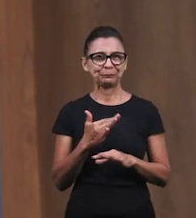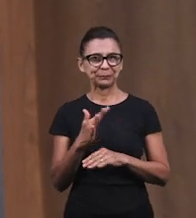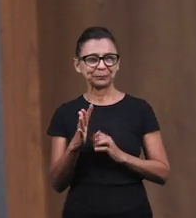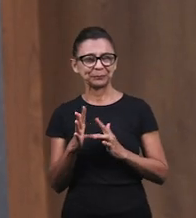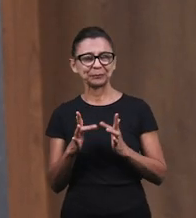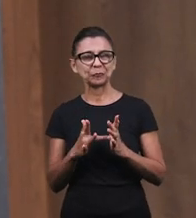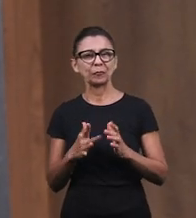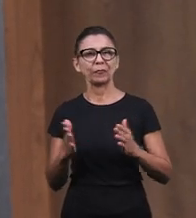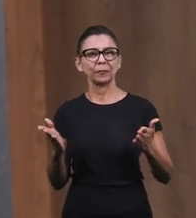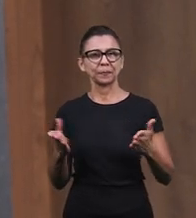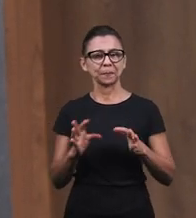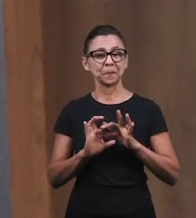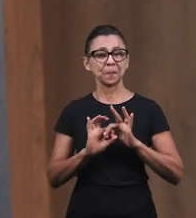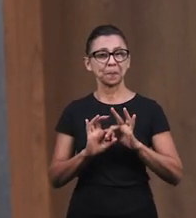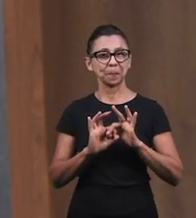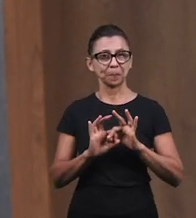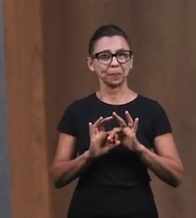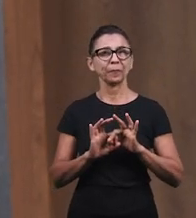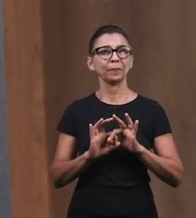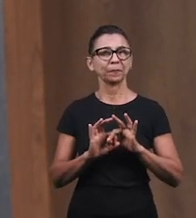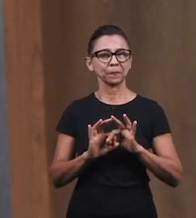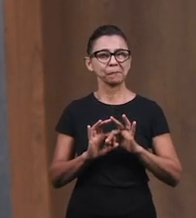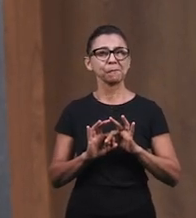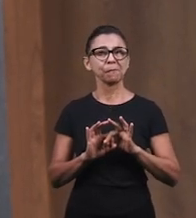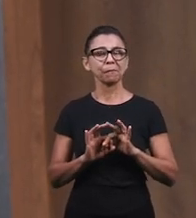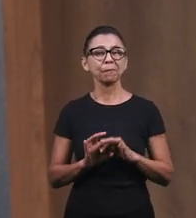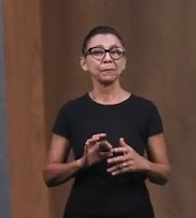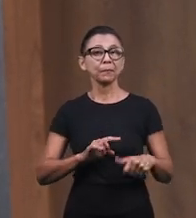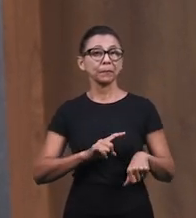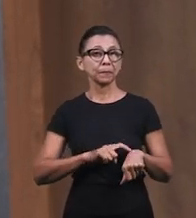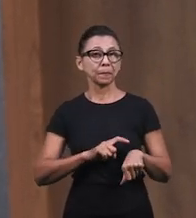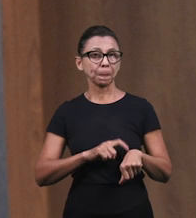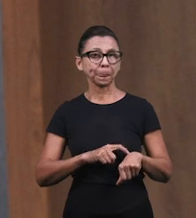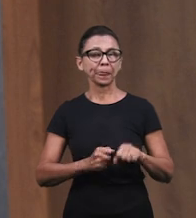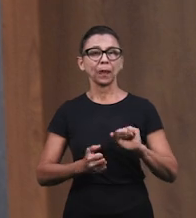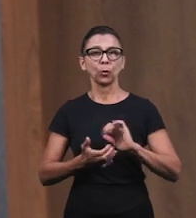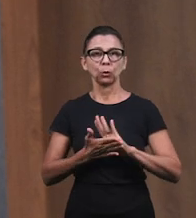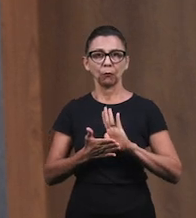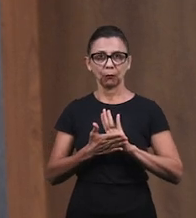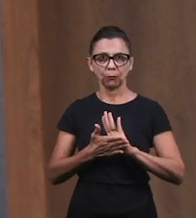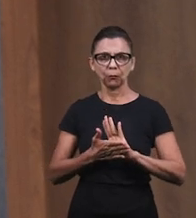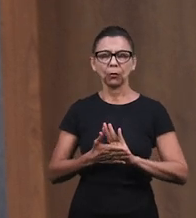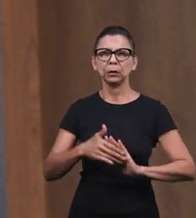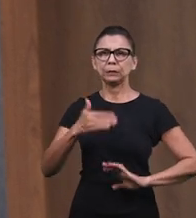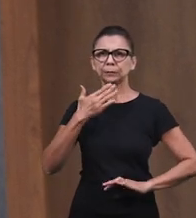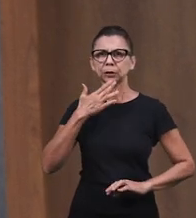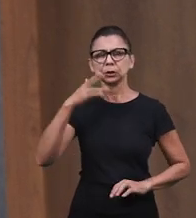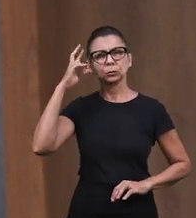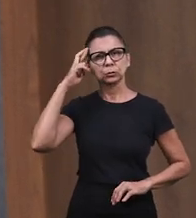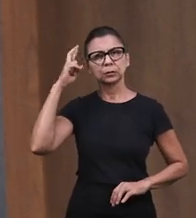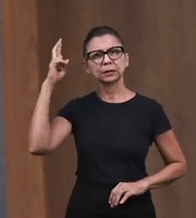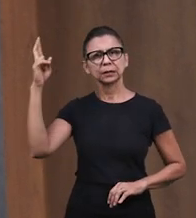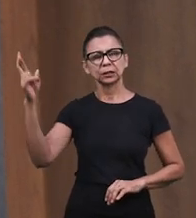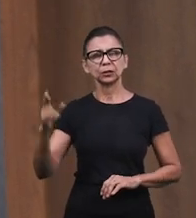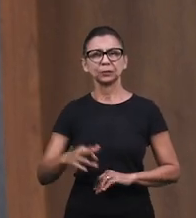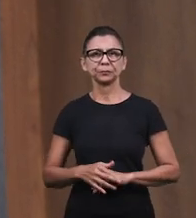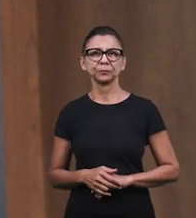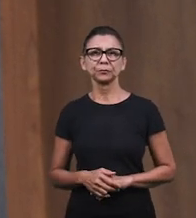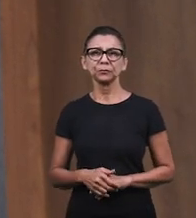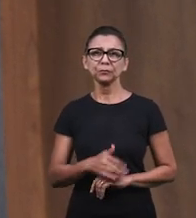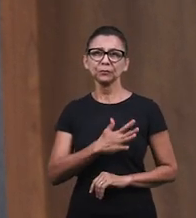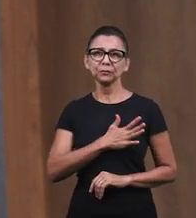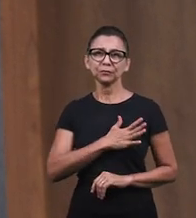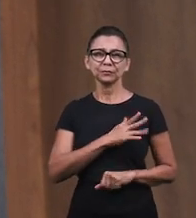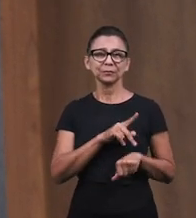Glória a Jesus. Nós já estamos em comunhão com o Senhor. Nós vamos cantar mais um louvor. Pedir ao Senhor que Ele crie em